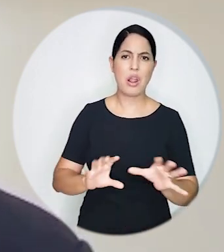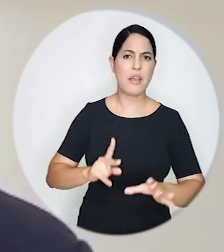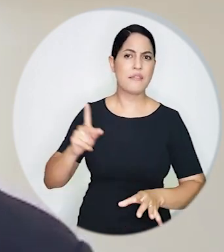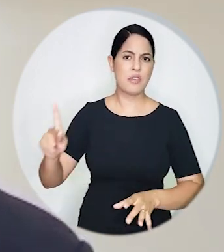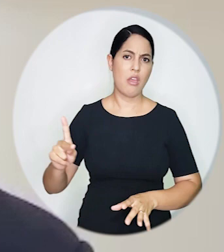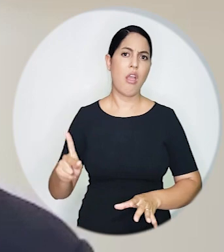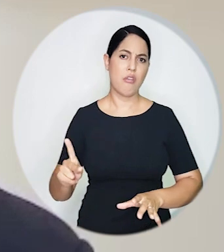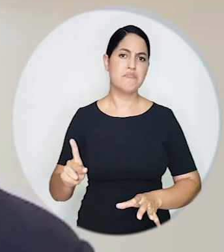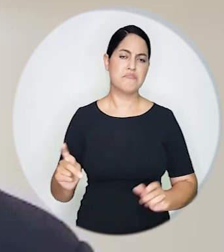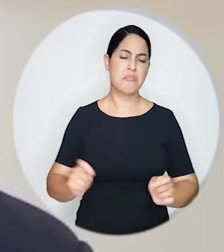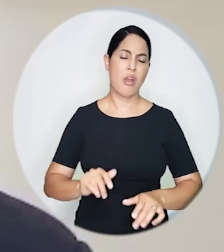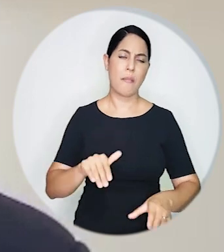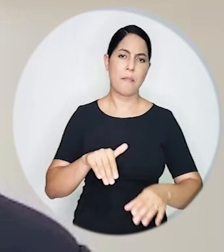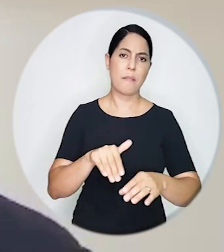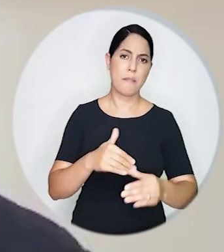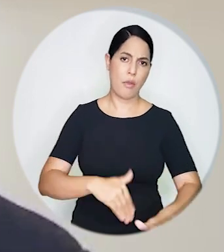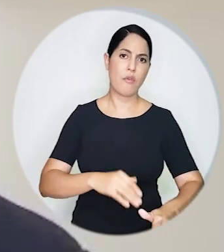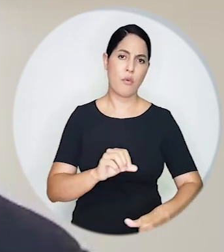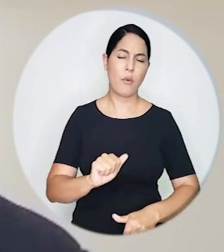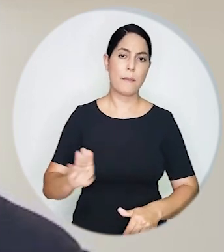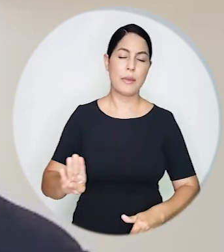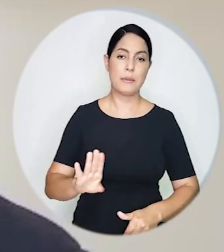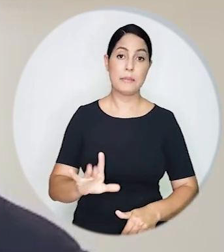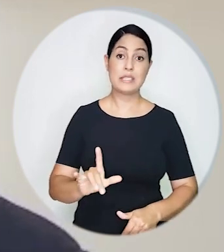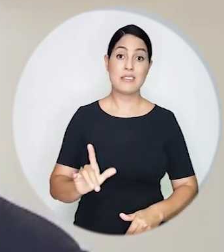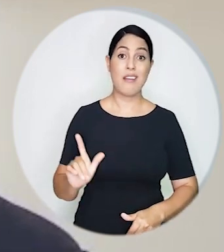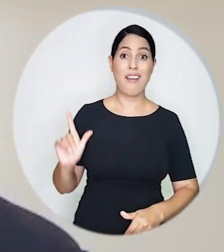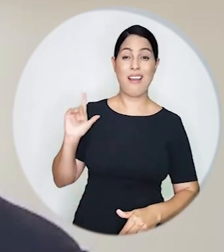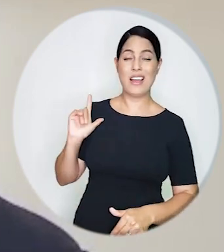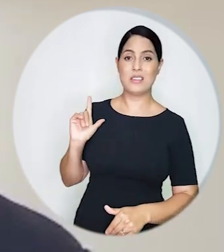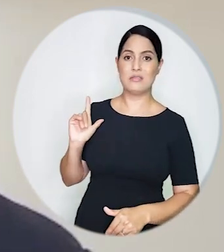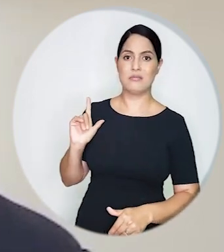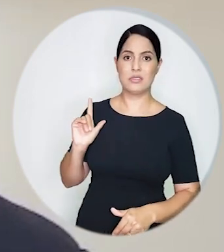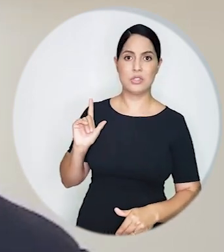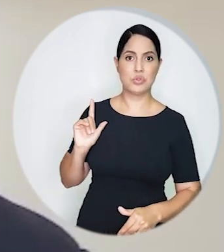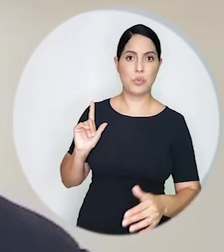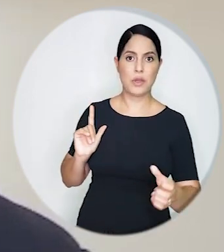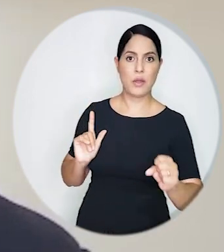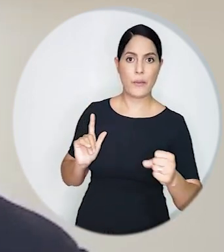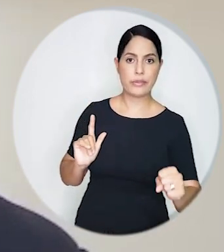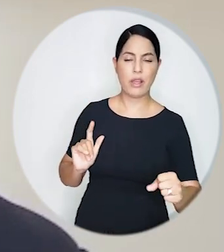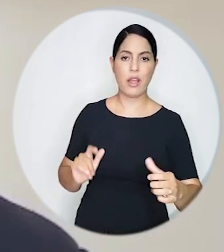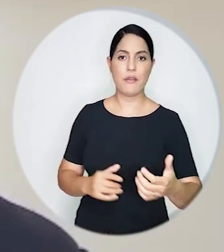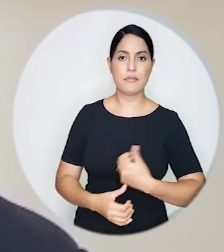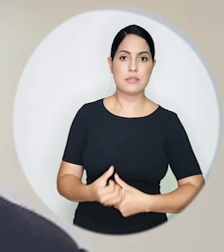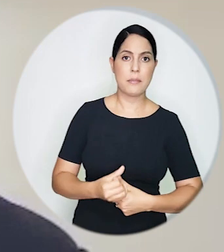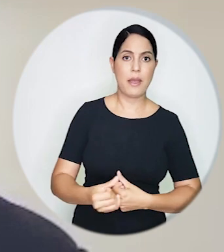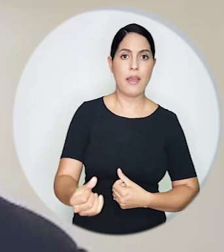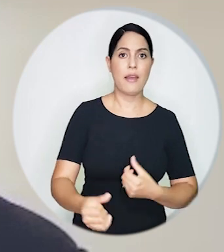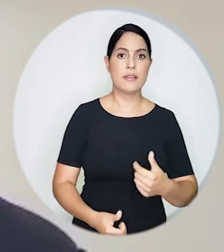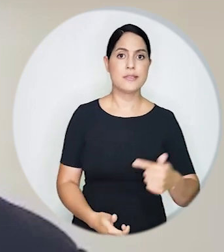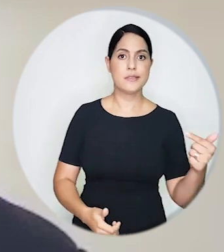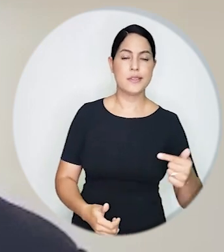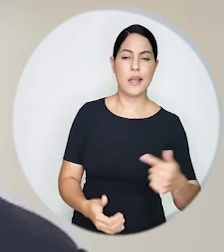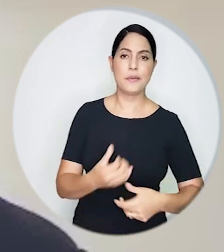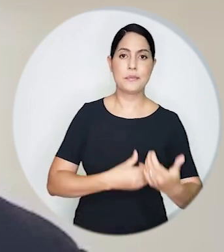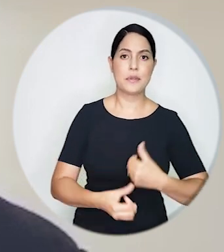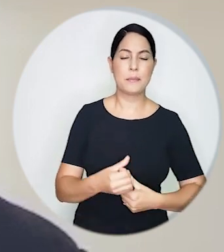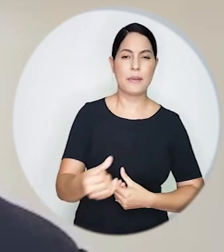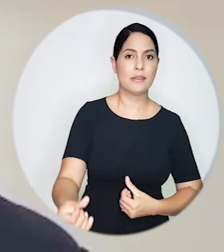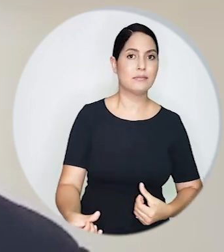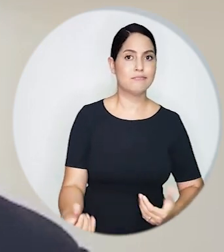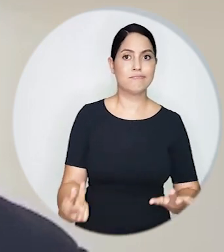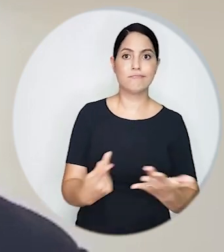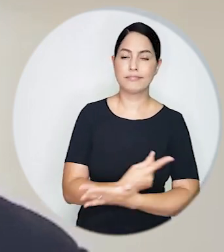esse registro, esse exame antes desse período, né, ele poderá ter o impedimento no